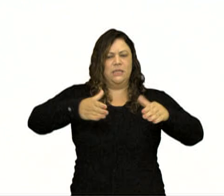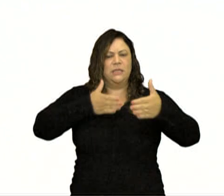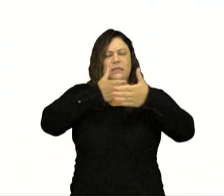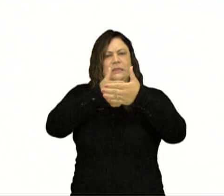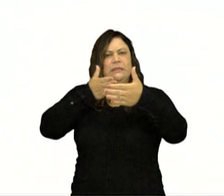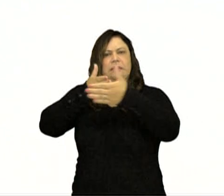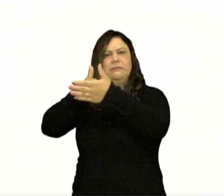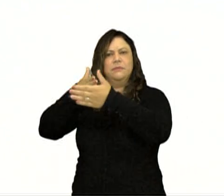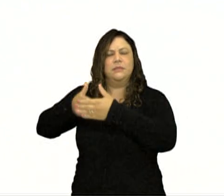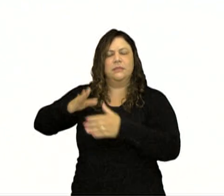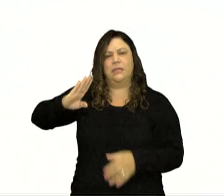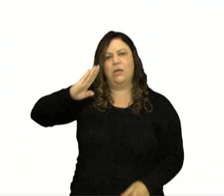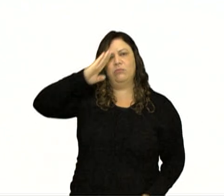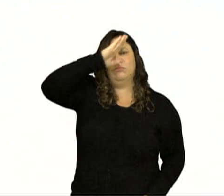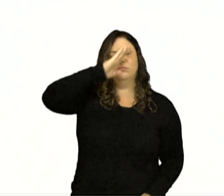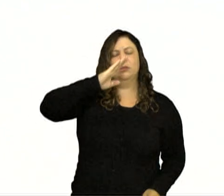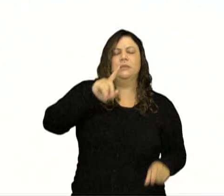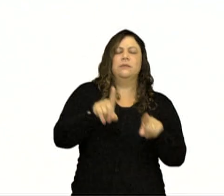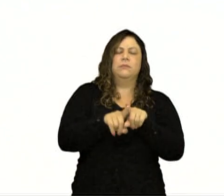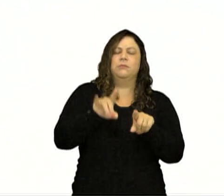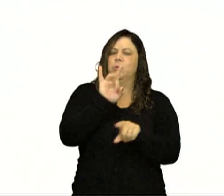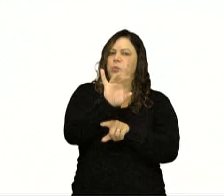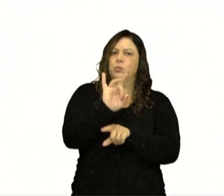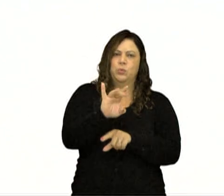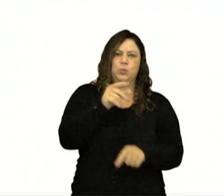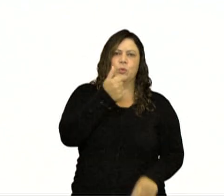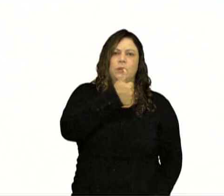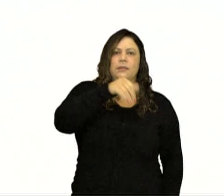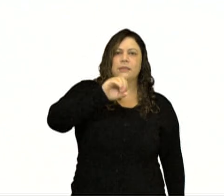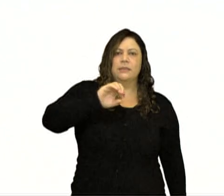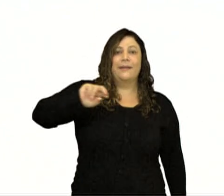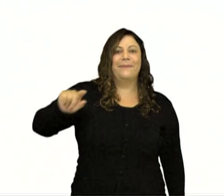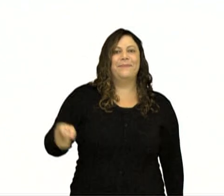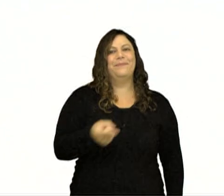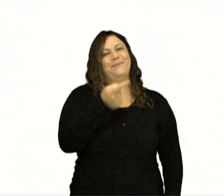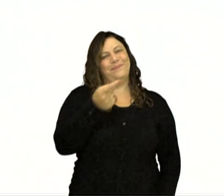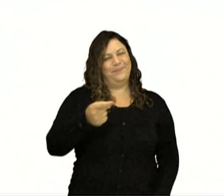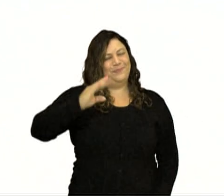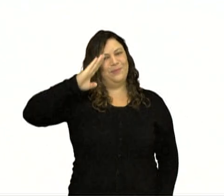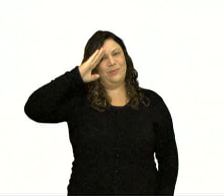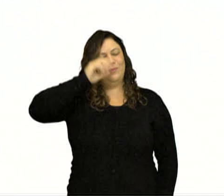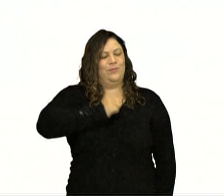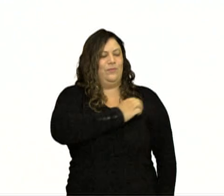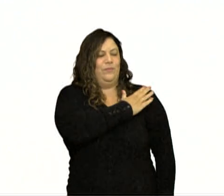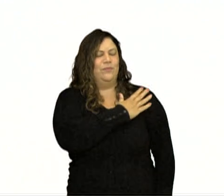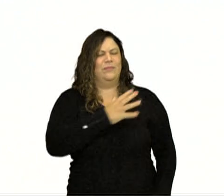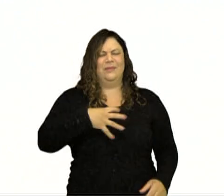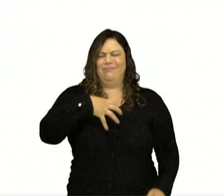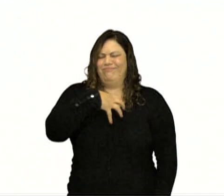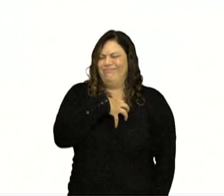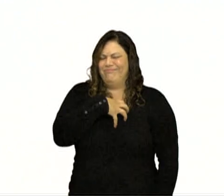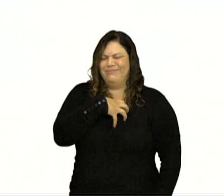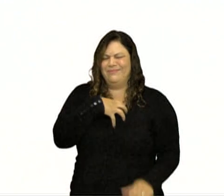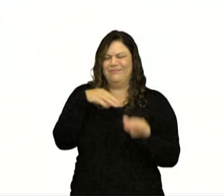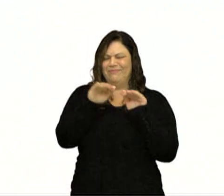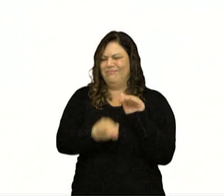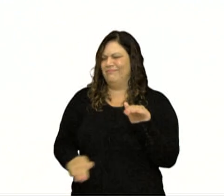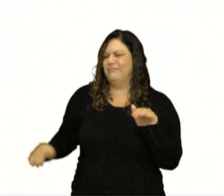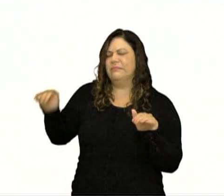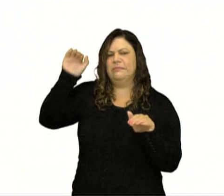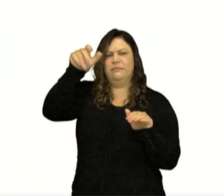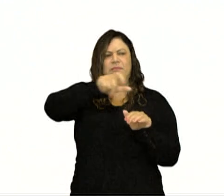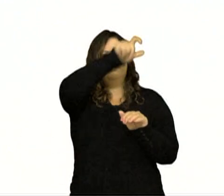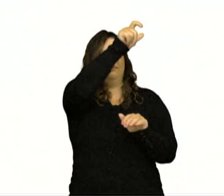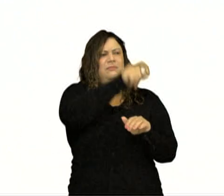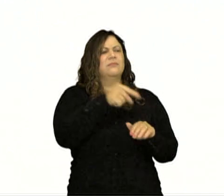limitar o seu exército a apenas 100 mil soldados. Dessa forma, o sentimento de revanche dos alemães que encontraram na figura de Hitler